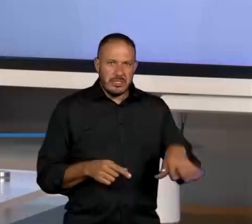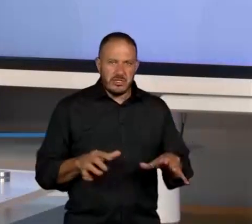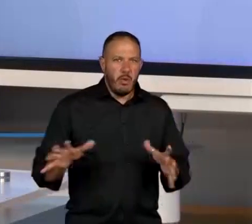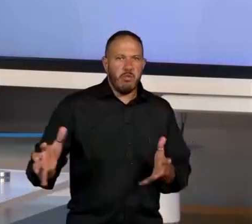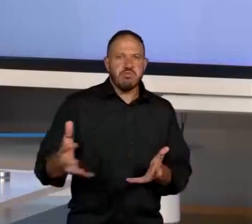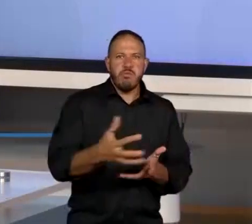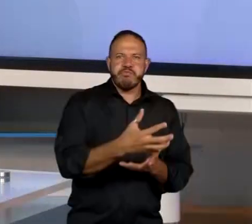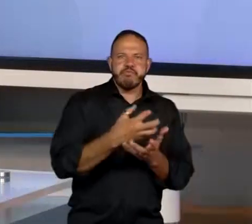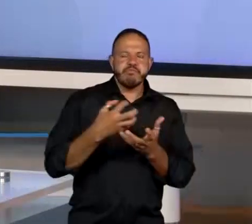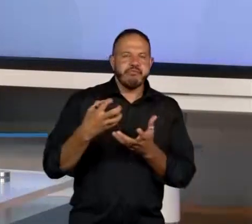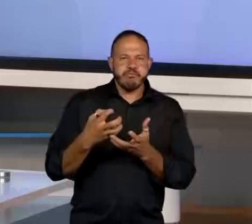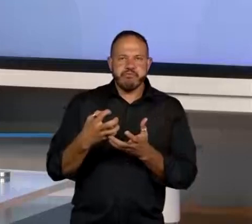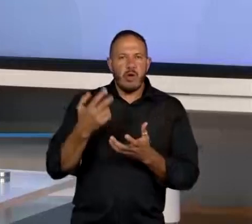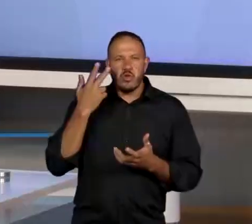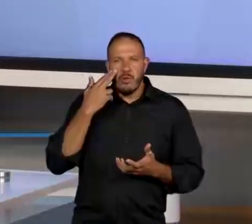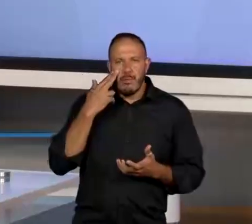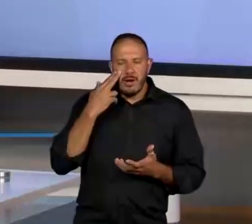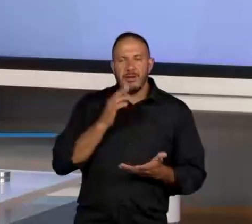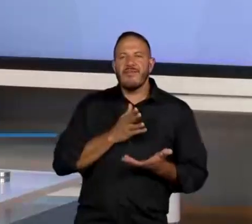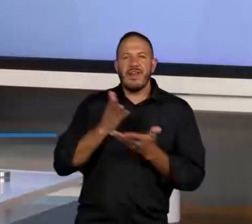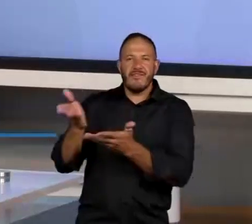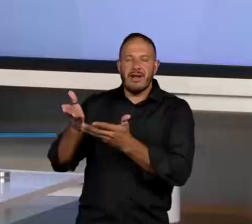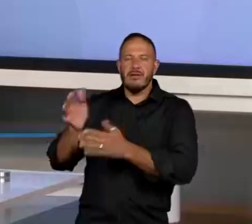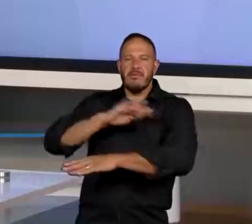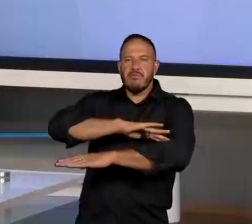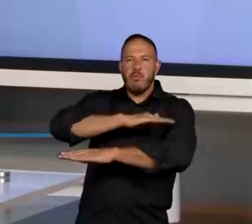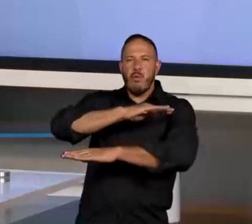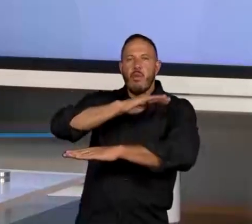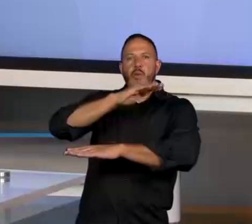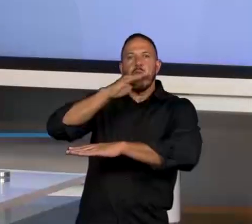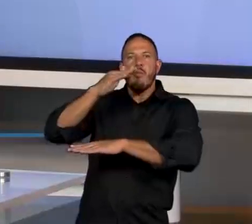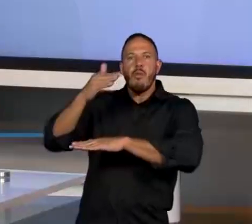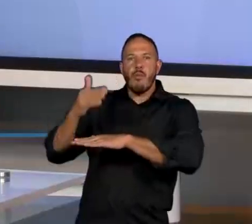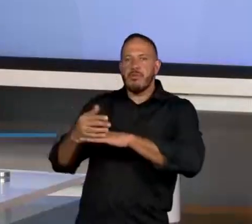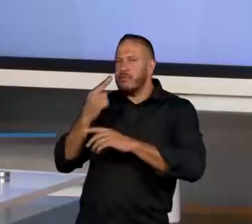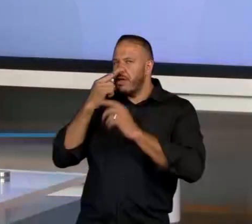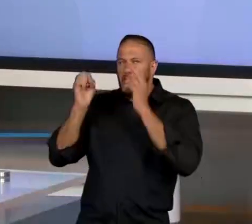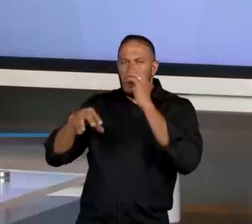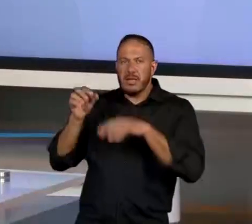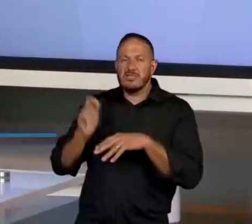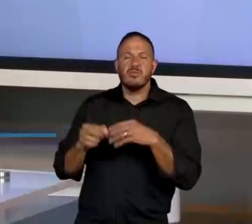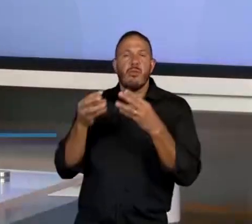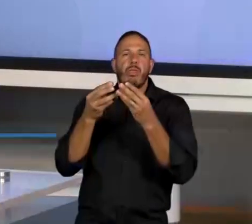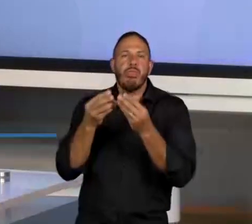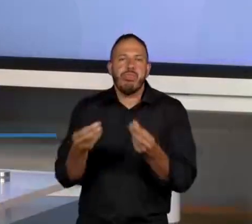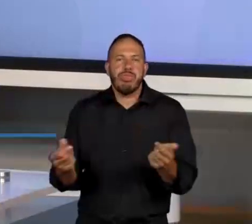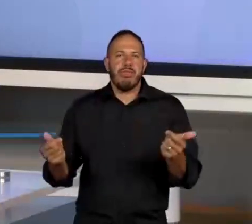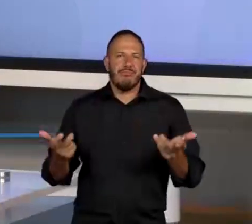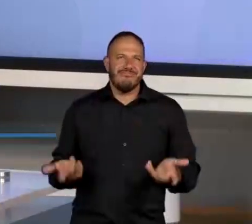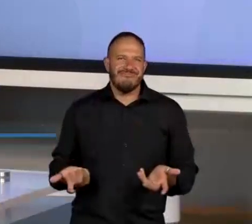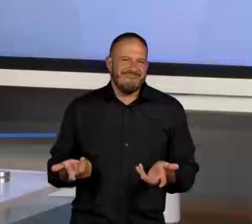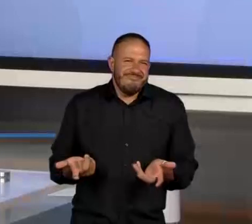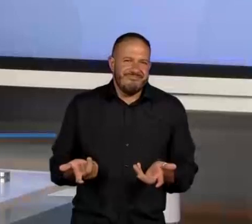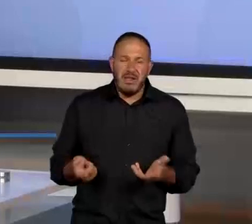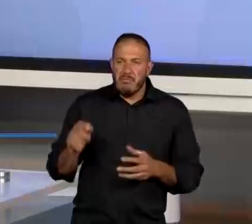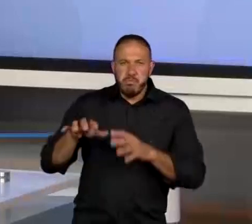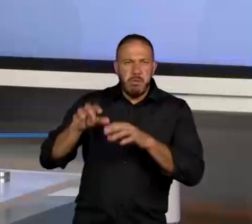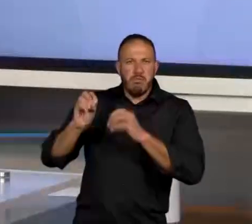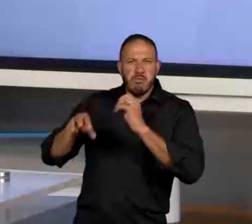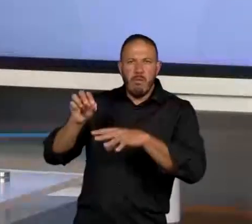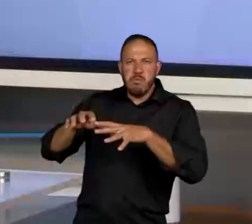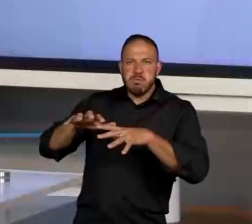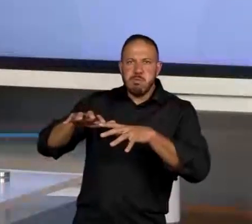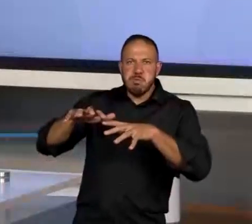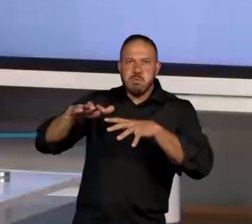forma comum. Ele vai parar num aterro sanitário e se perdeu. Ele é acumulado.